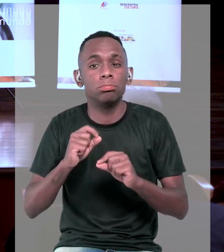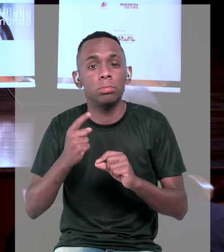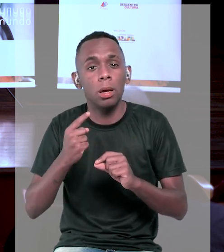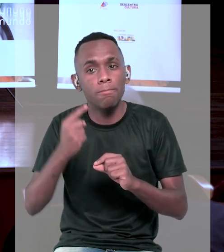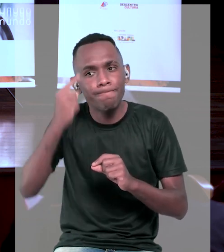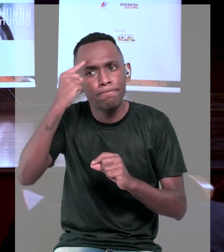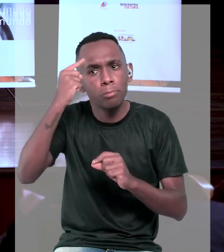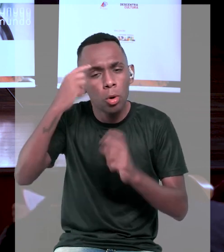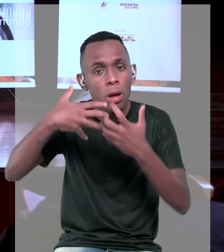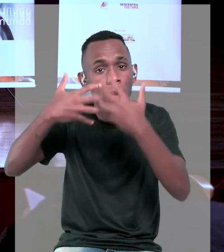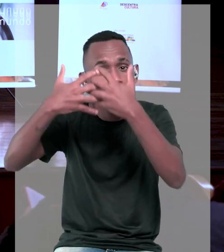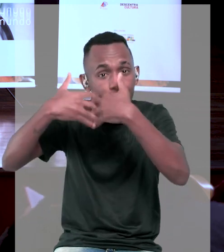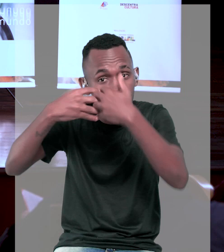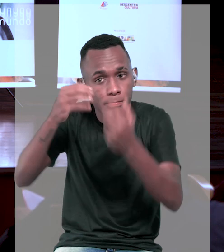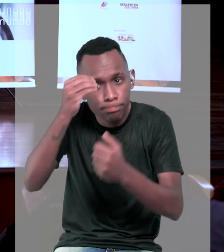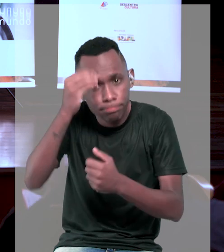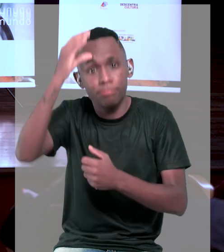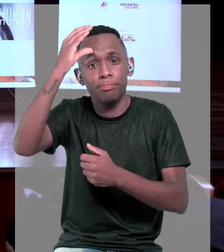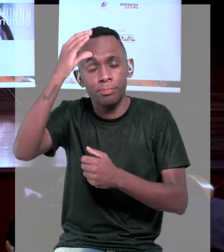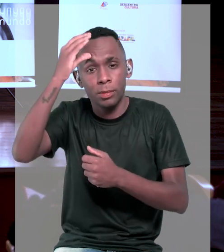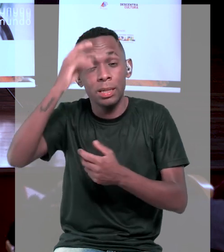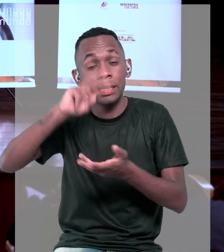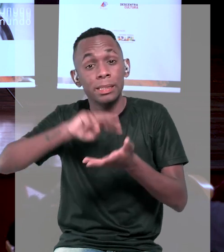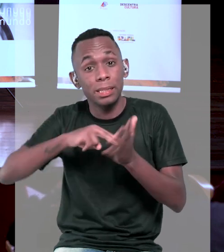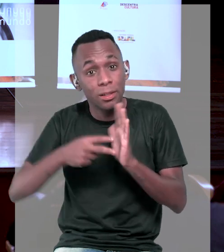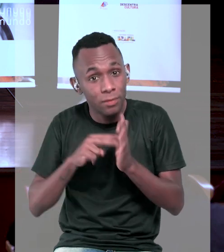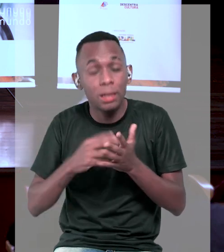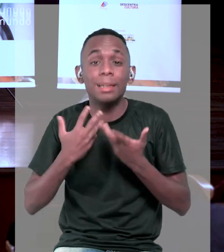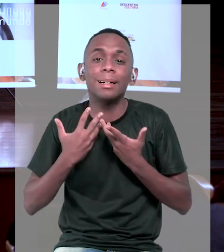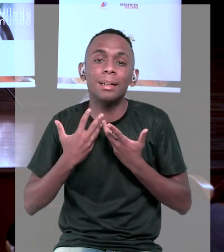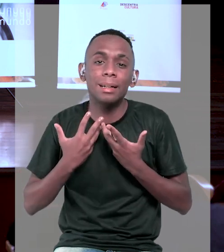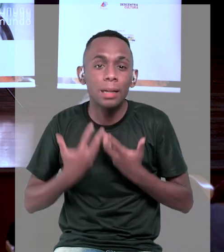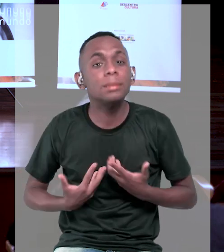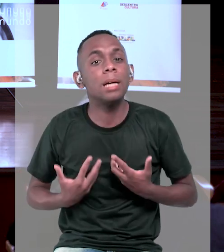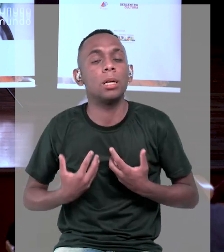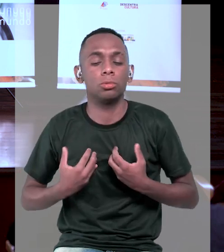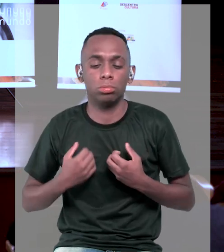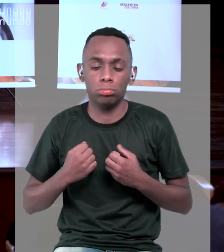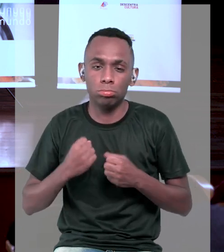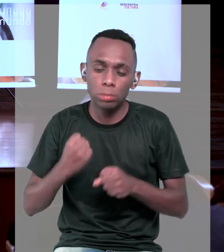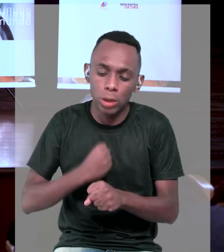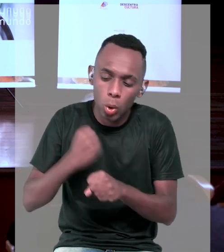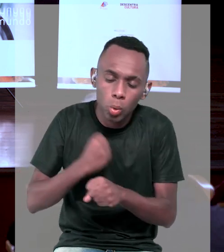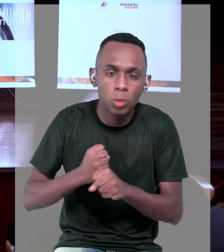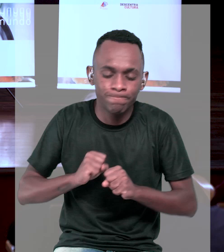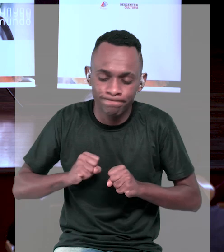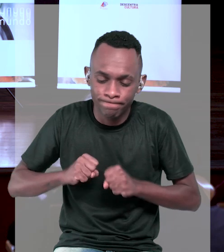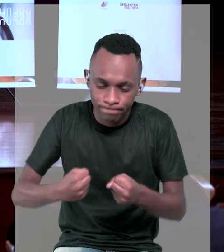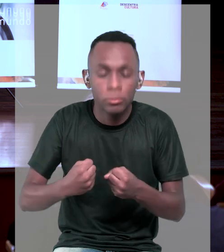o pensamento nunca é relaxante, ele demanda algo para que a